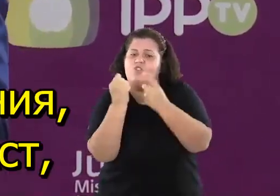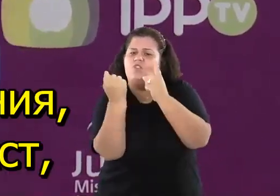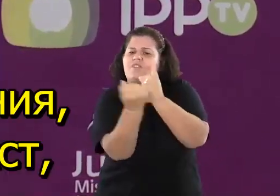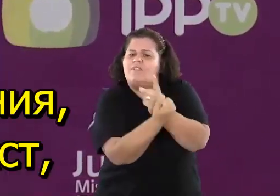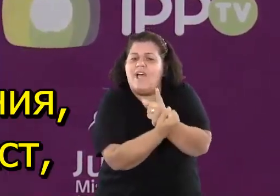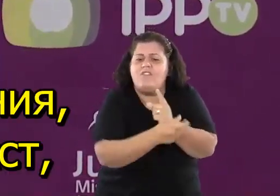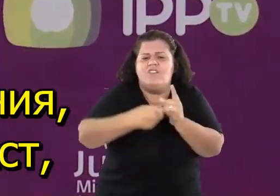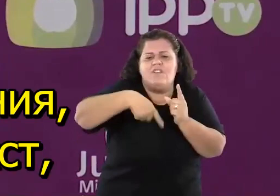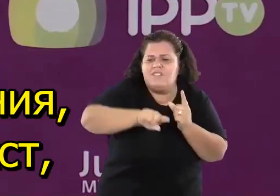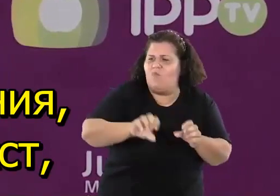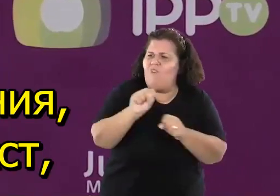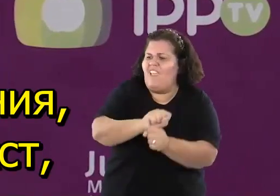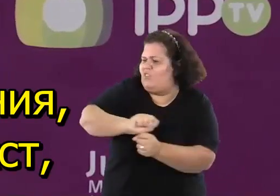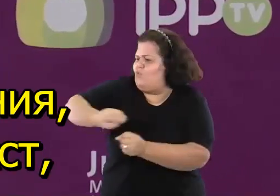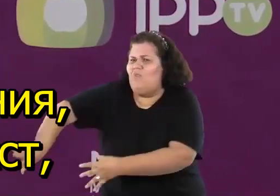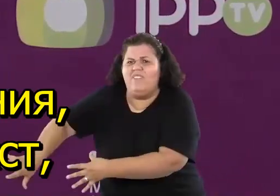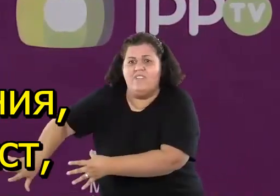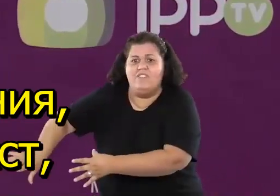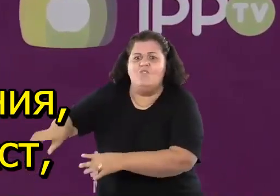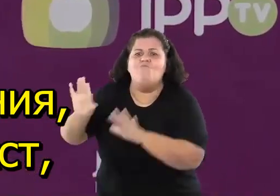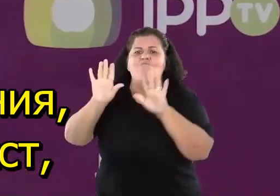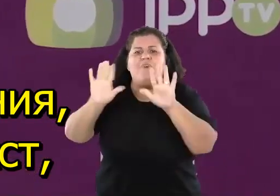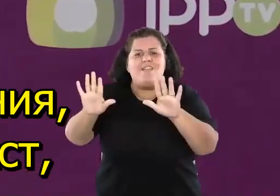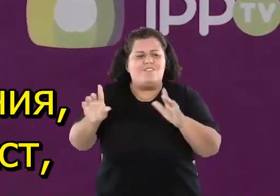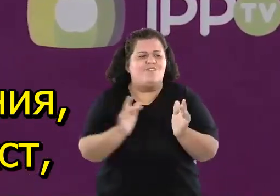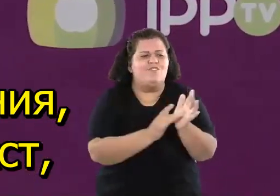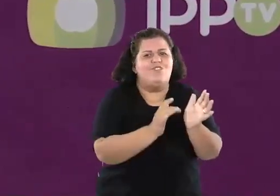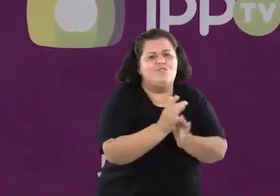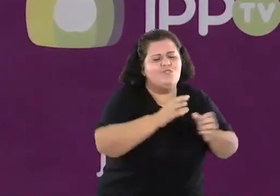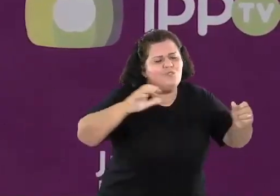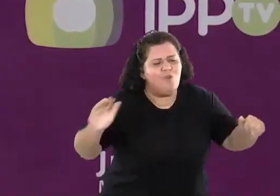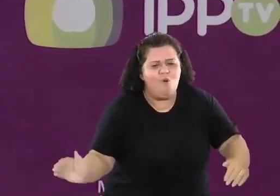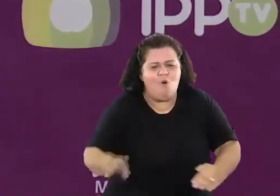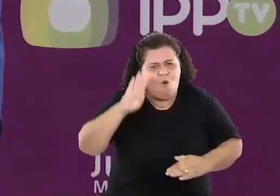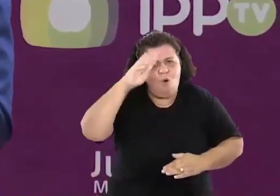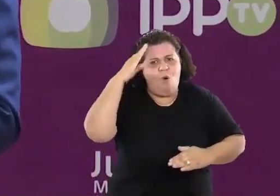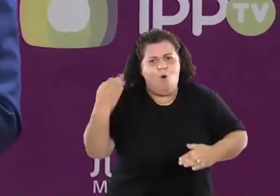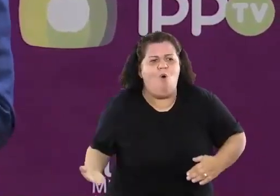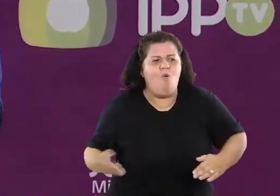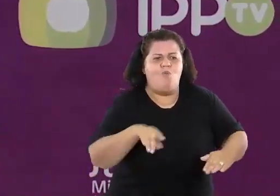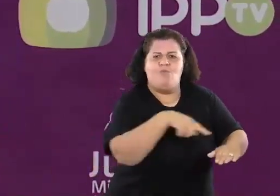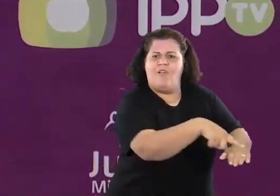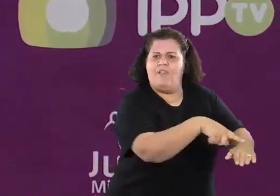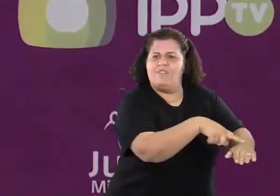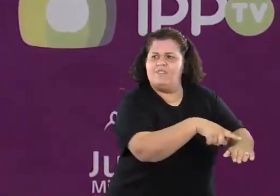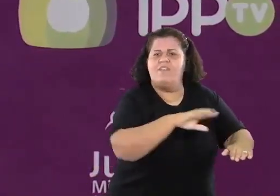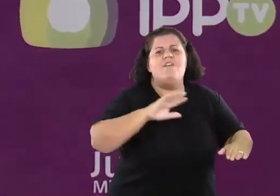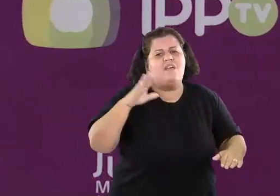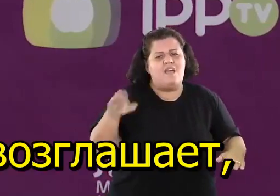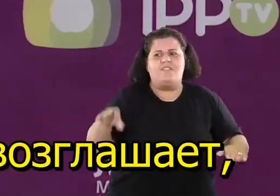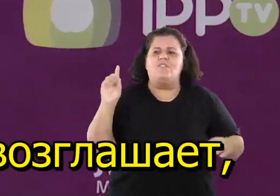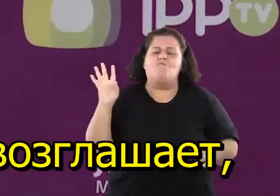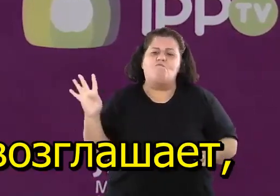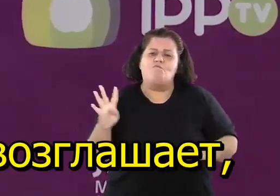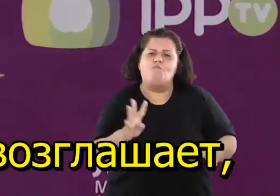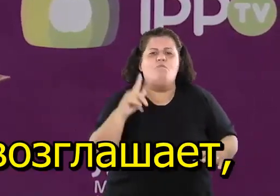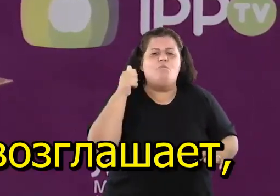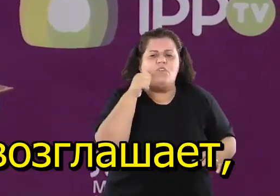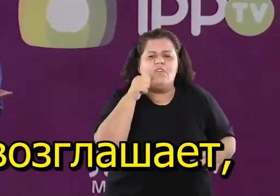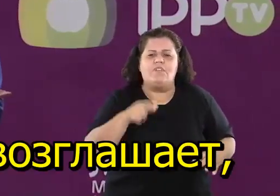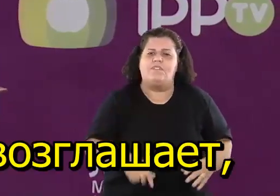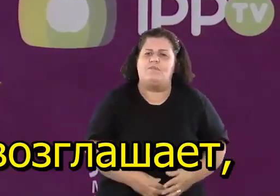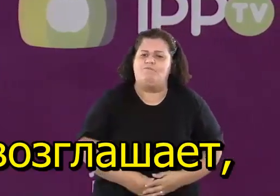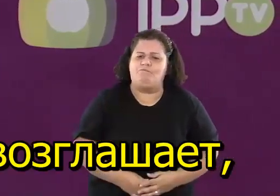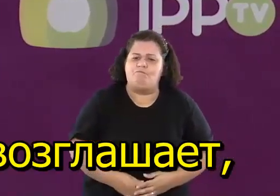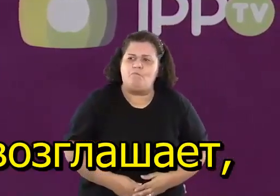Segunda mensagem que esse texto nos apresenta, a ressurreição, é que esta mensagem